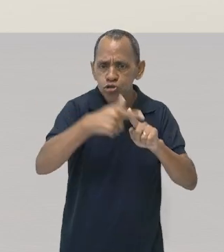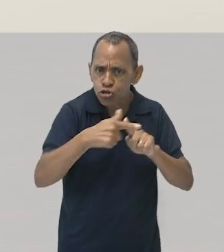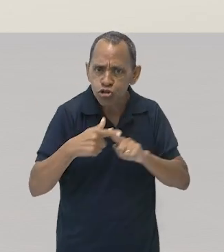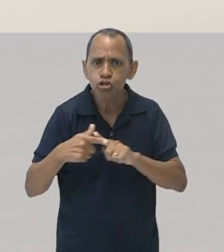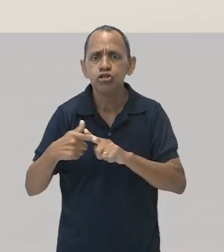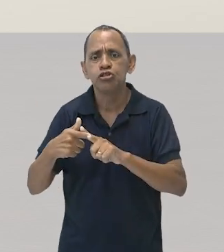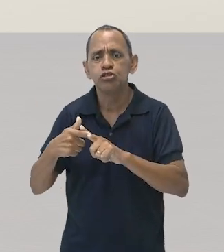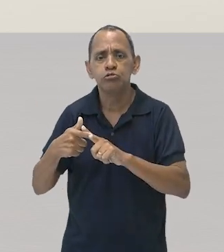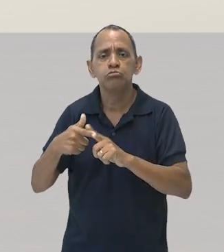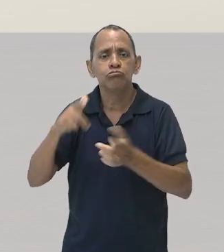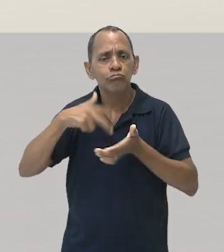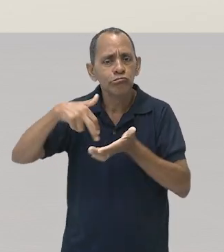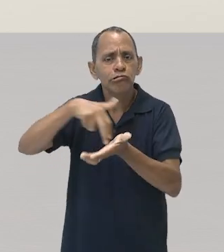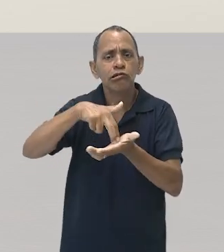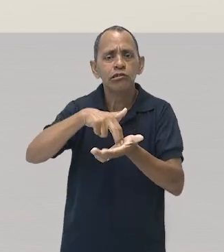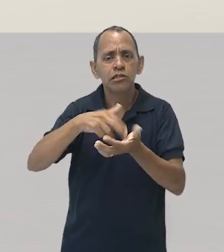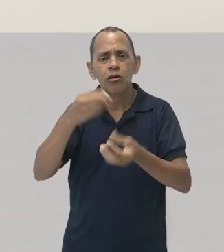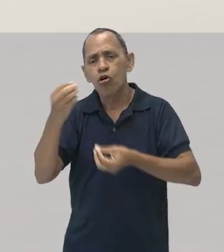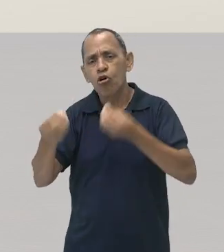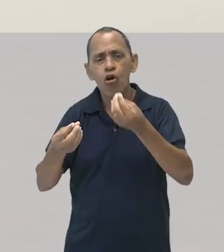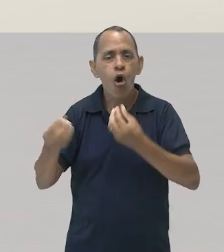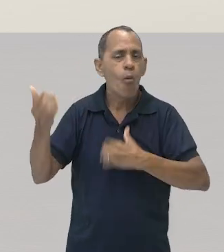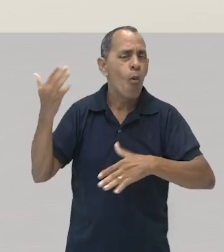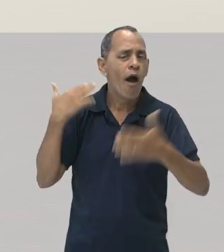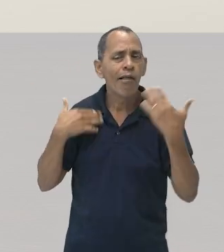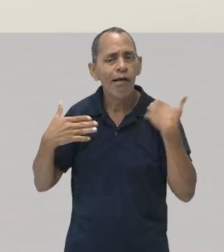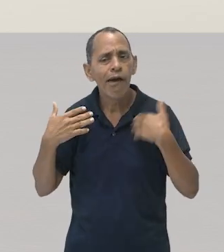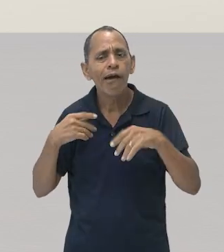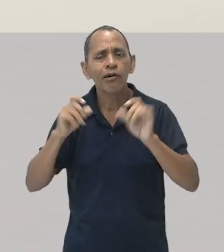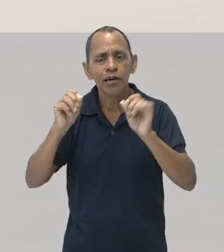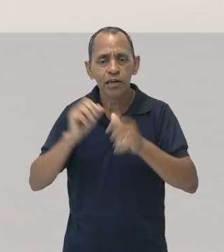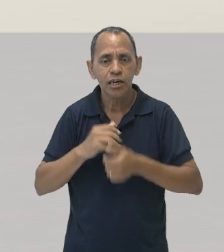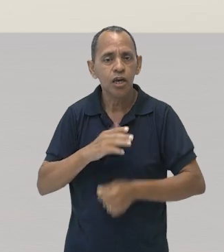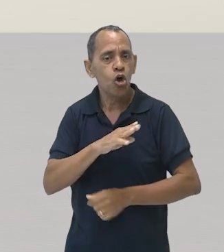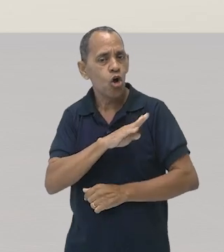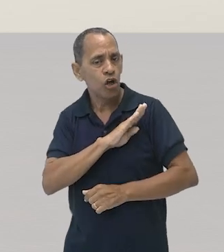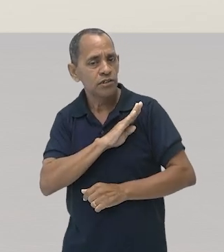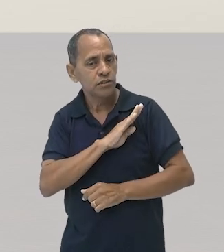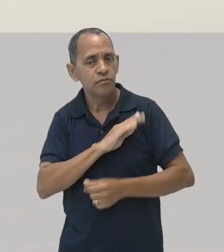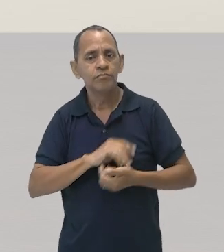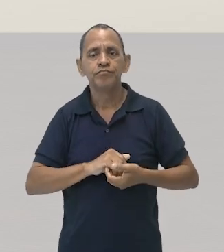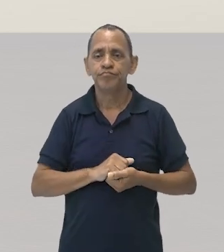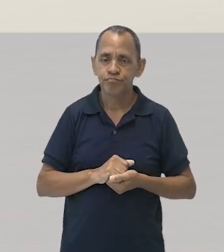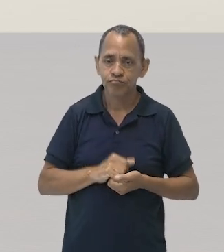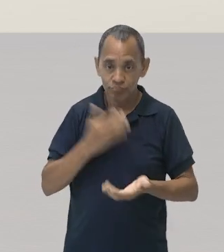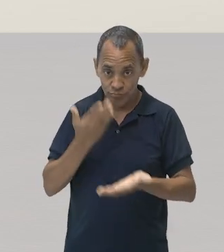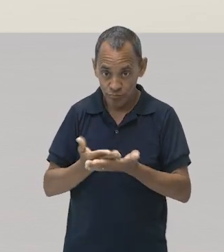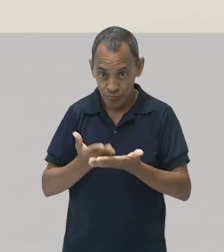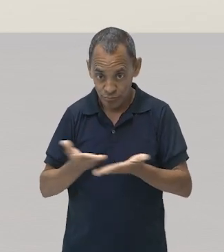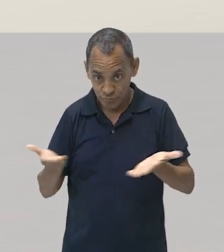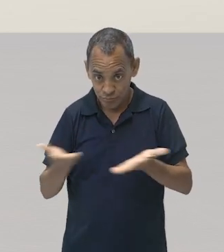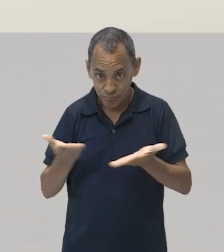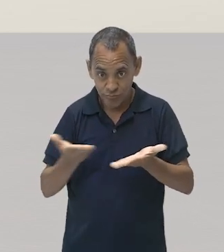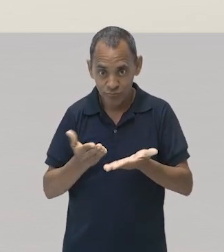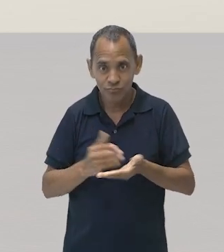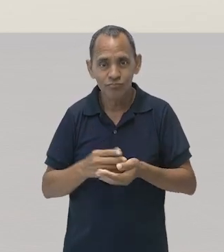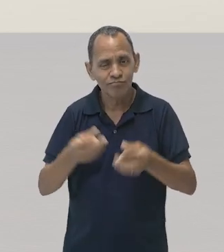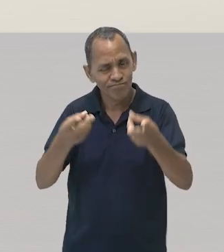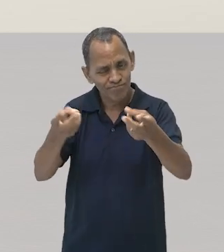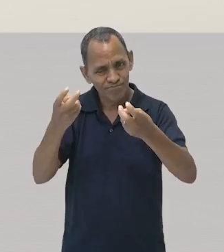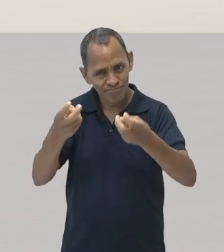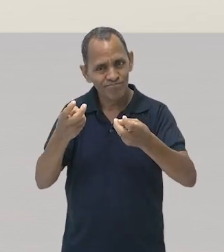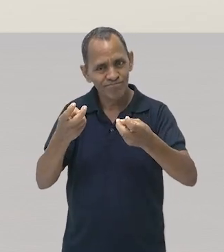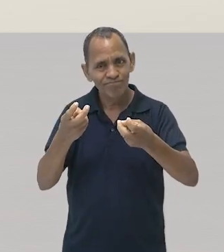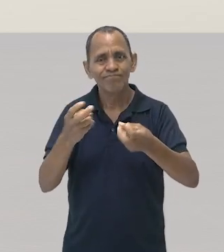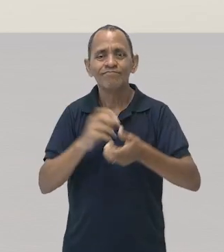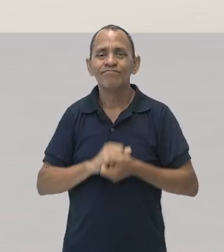nosso coração. Eu acho que pela aula de hoje já deu para vocês perceberem que eu sou extremamente apaixonada